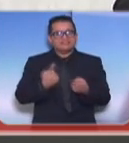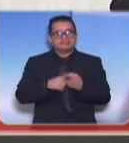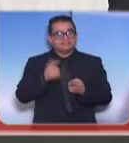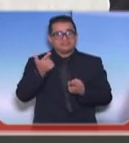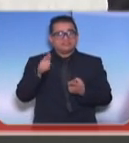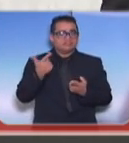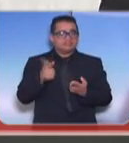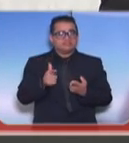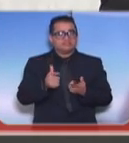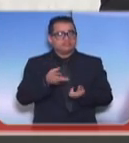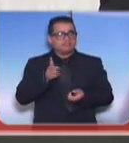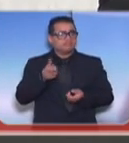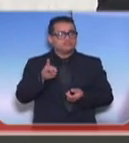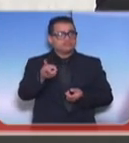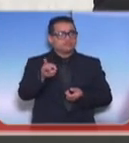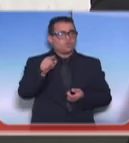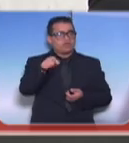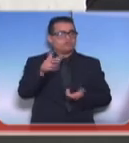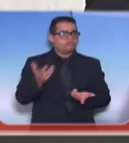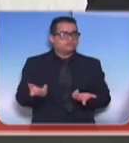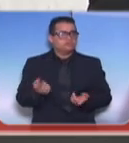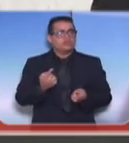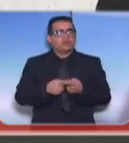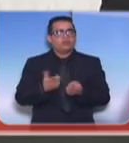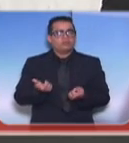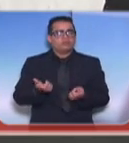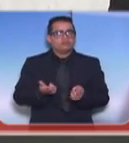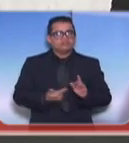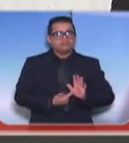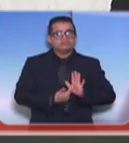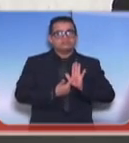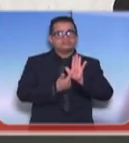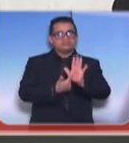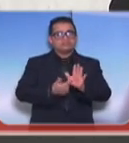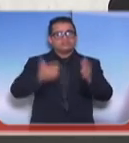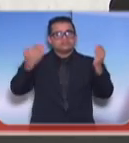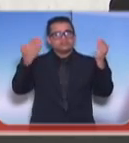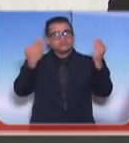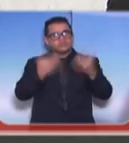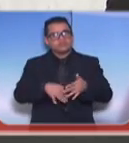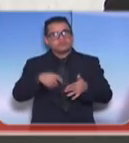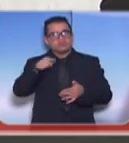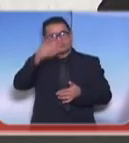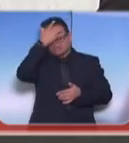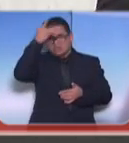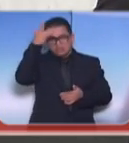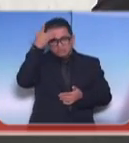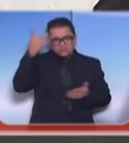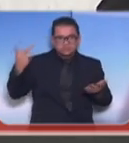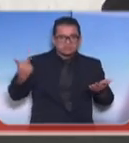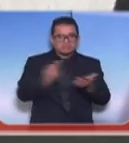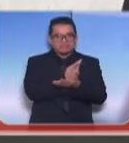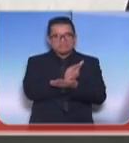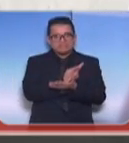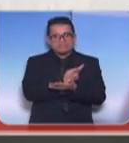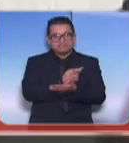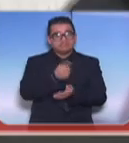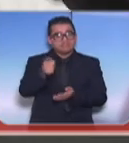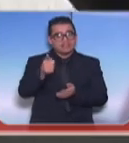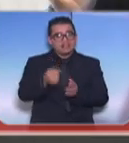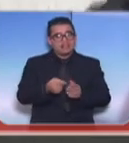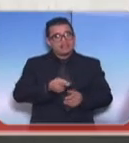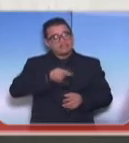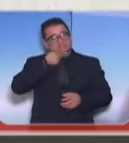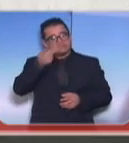tem porque continuar com essa ocorrência. Por quê? Porque está plenamente comprovado que o indivíduo era criminoso. Está lá a testemunha falando, está